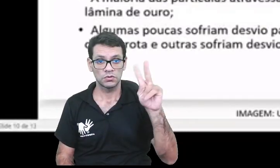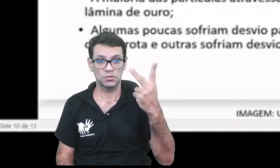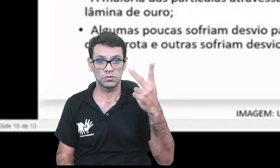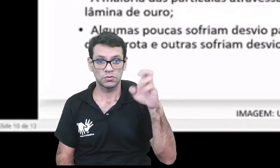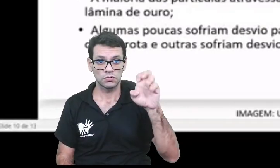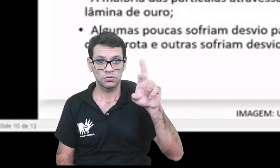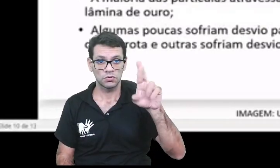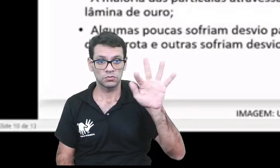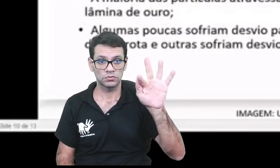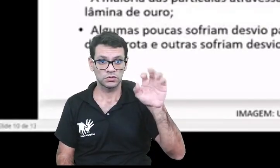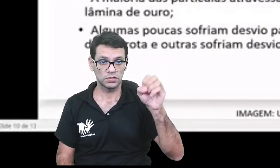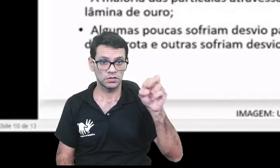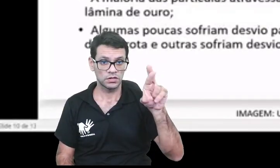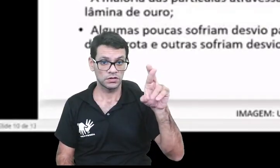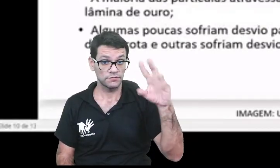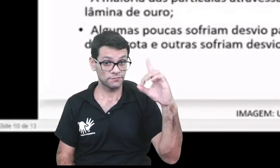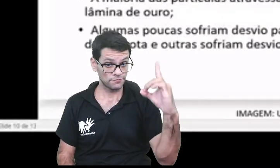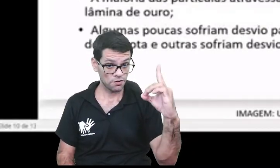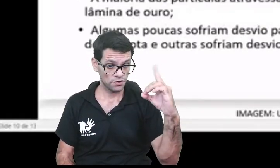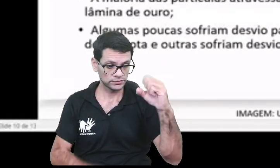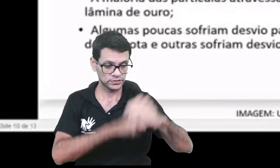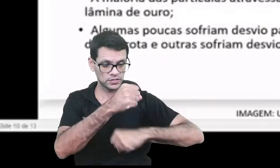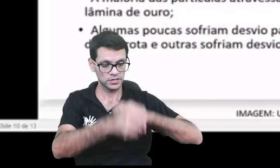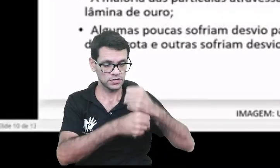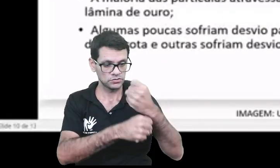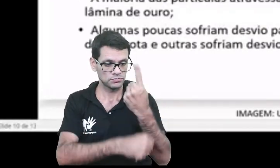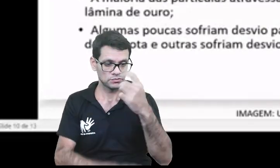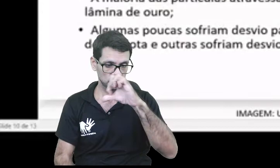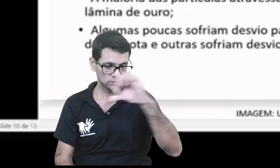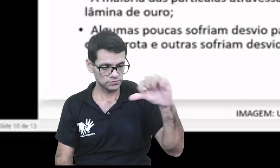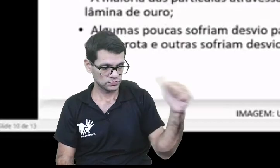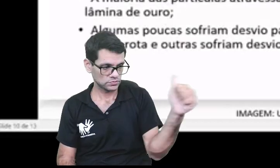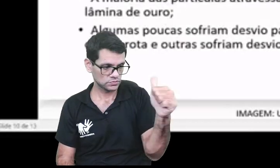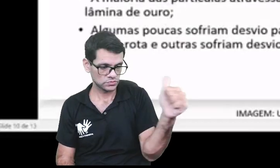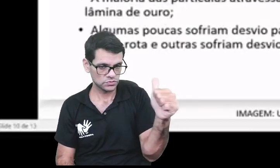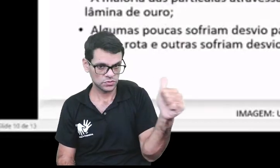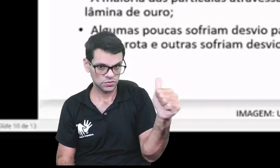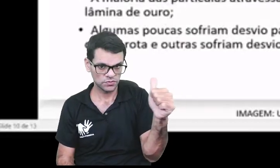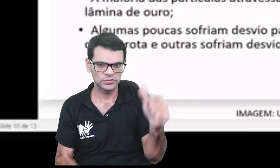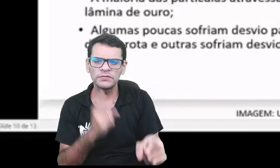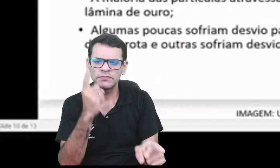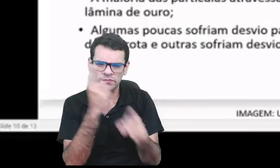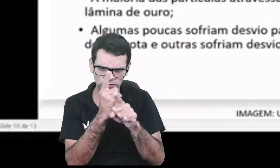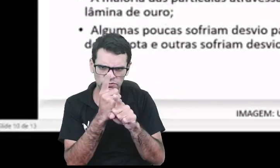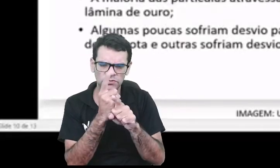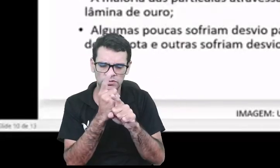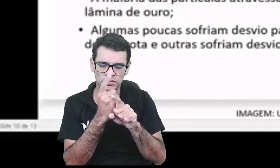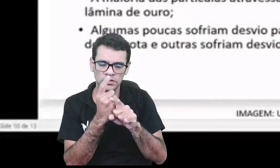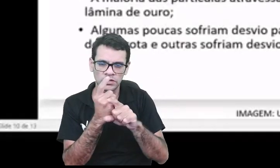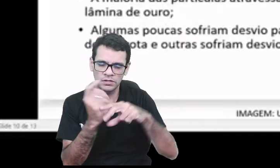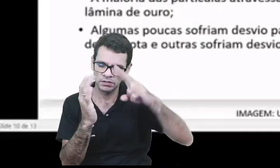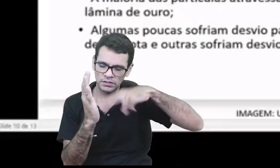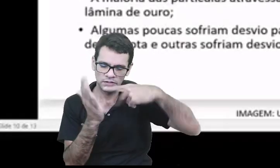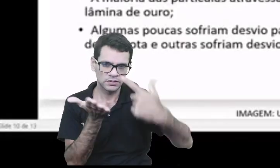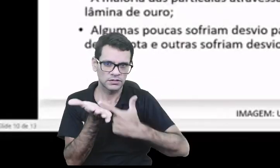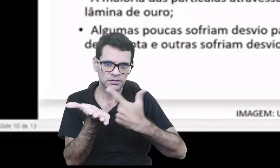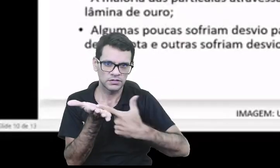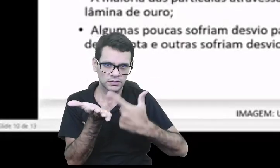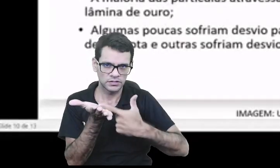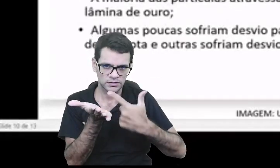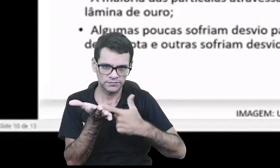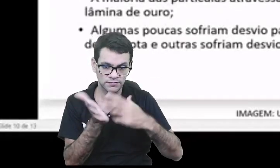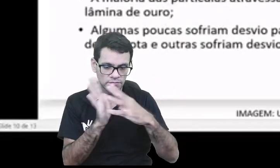aí muita coisa mudou. A gente vocês vão encontrar na literatura como modelo atômico